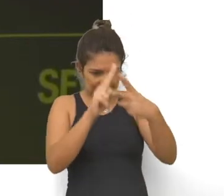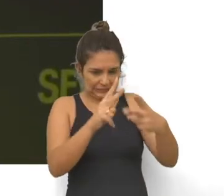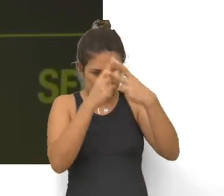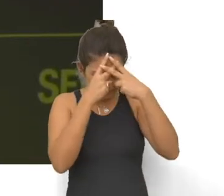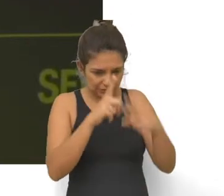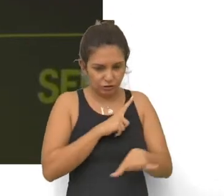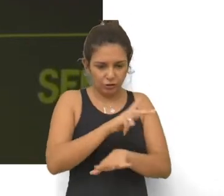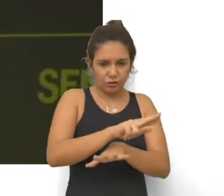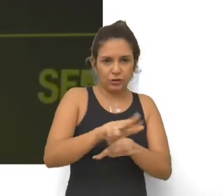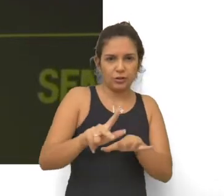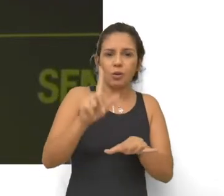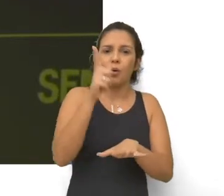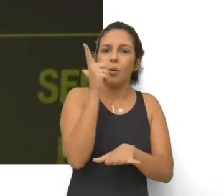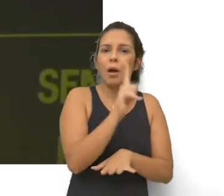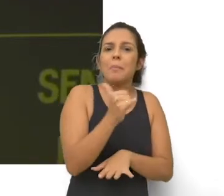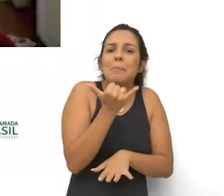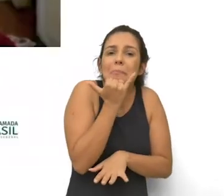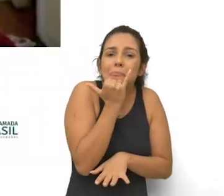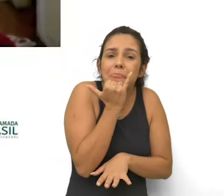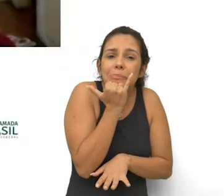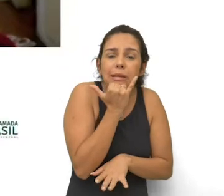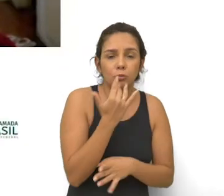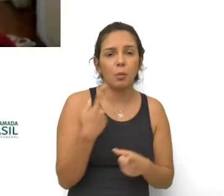diversos motivos, não conseguem perdoar?